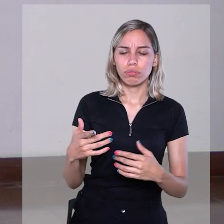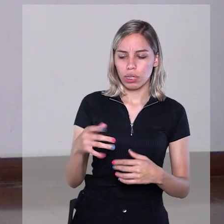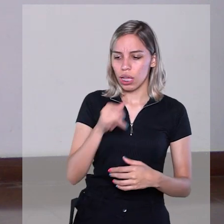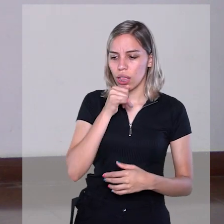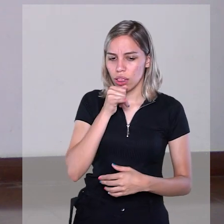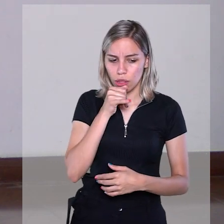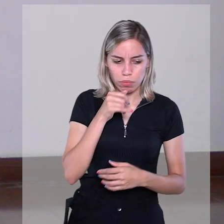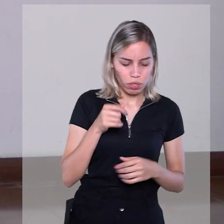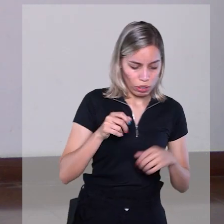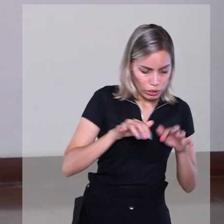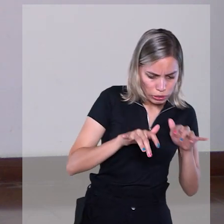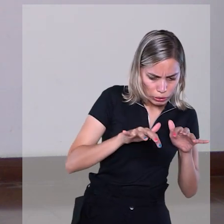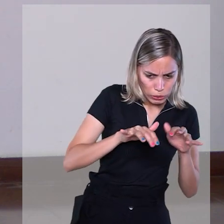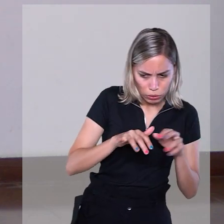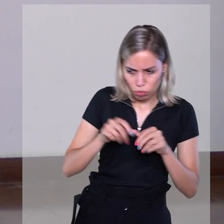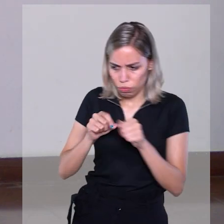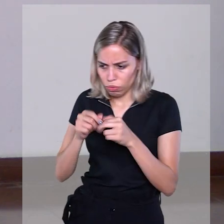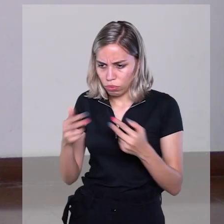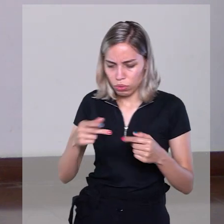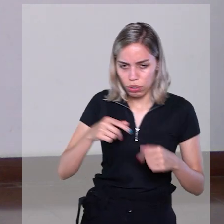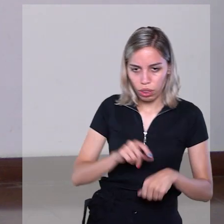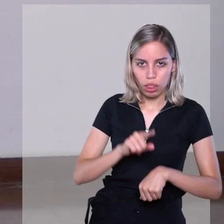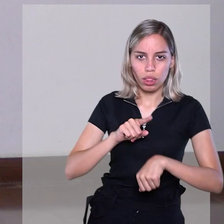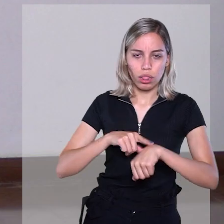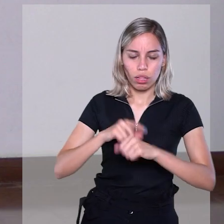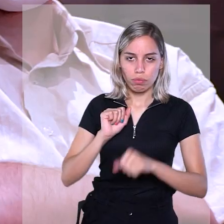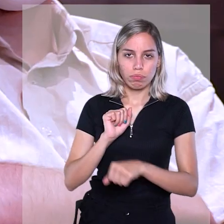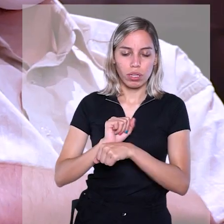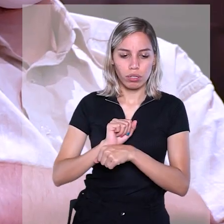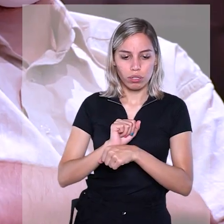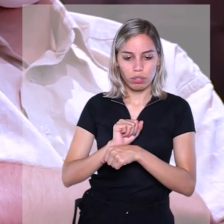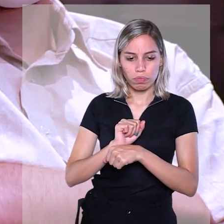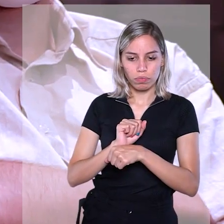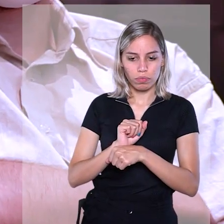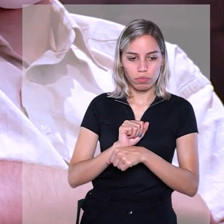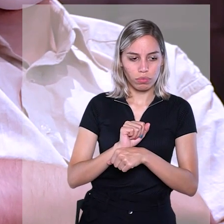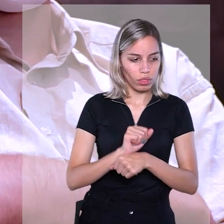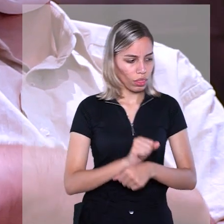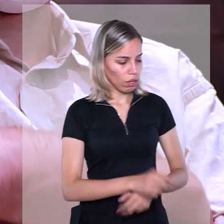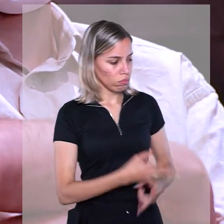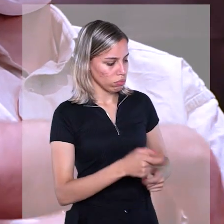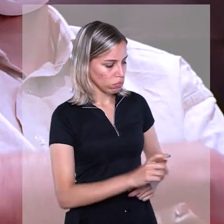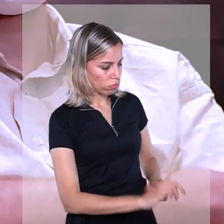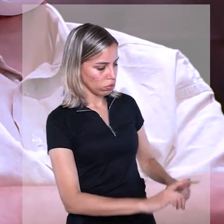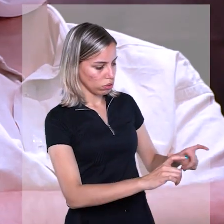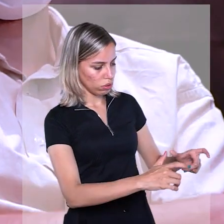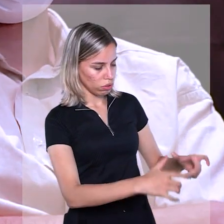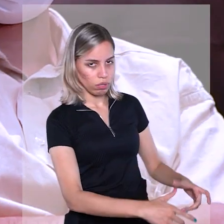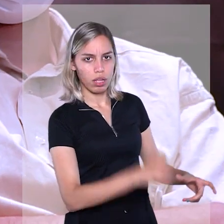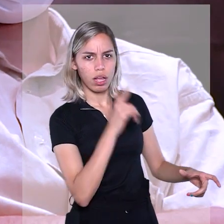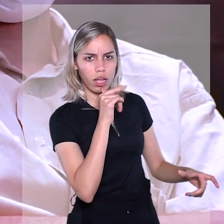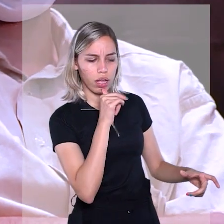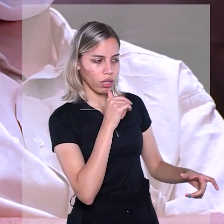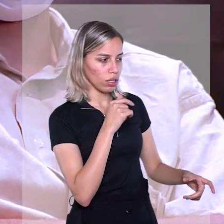contraponto que a pequena fonte com água para os gatos, bem aqui do meu lado, faz aos motores e às buzinas lá embaixo. Mas,